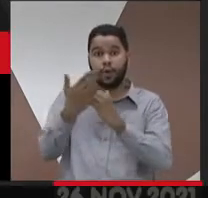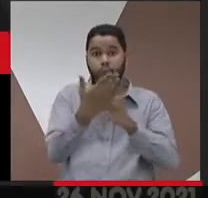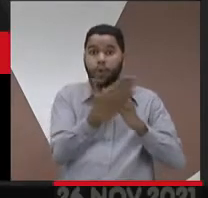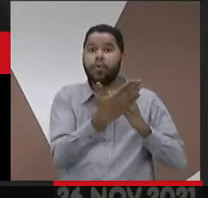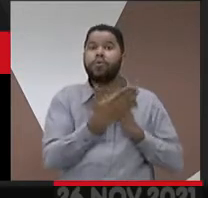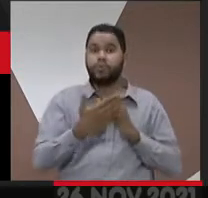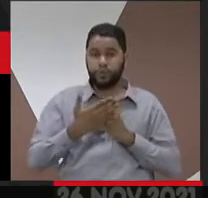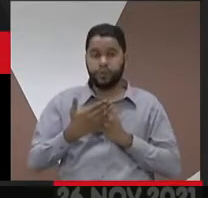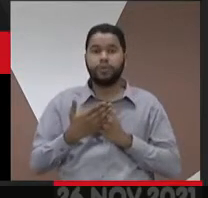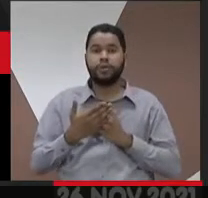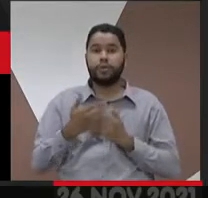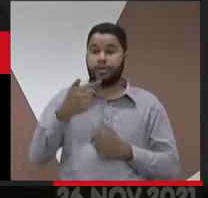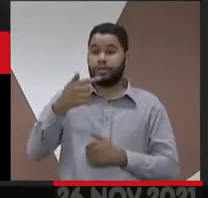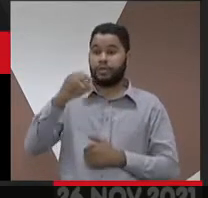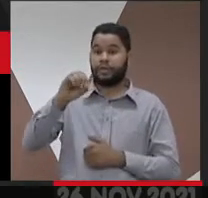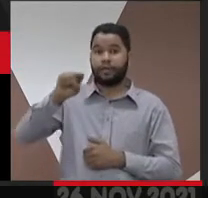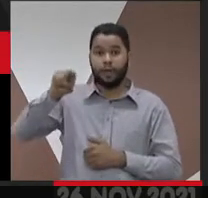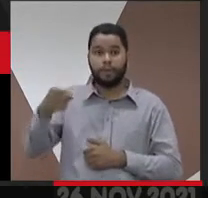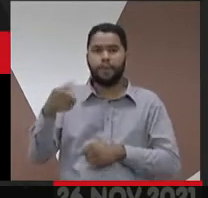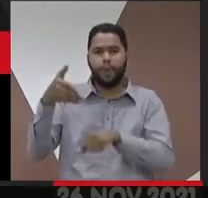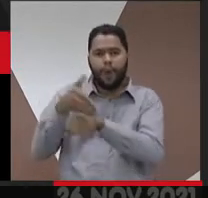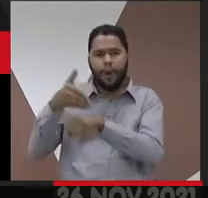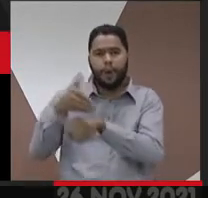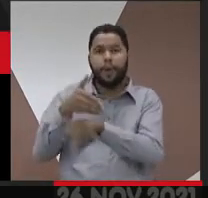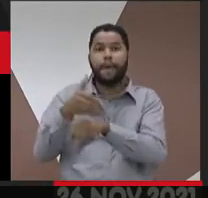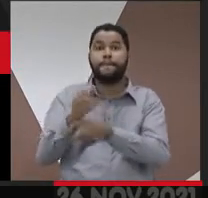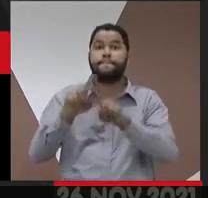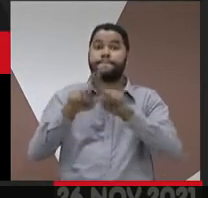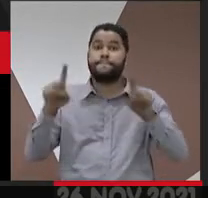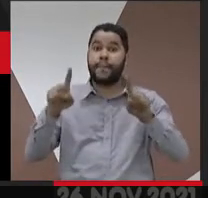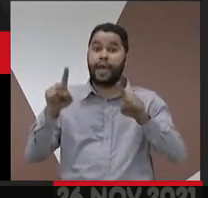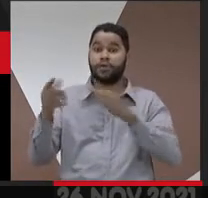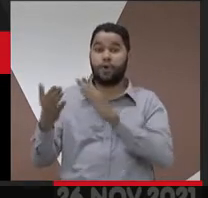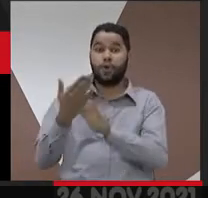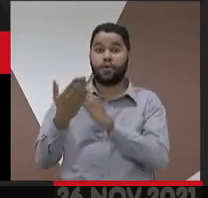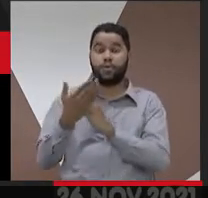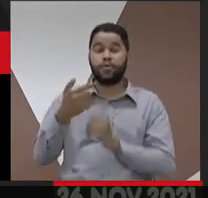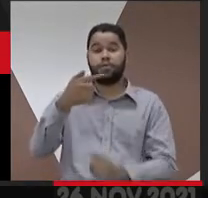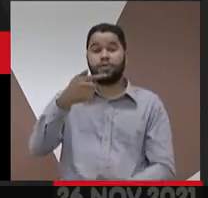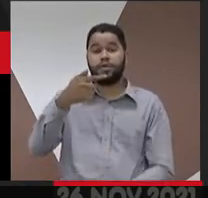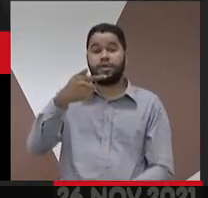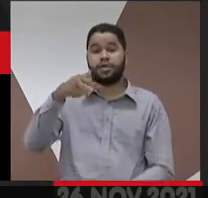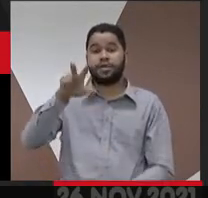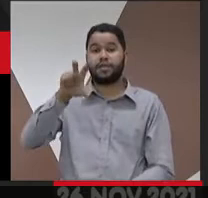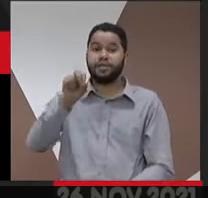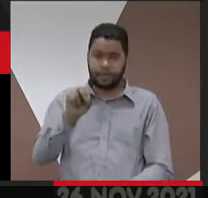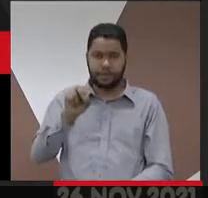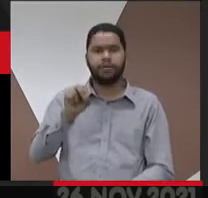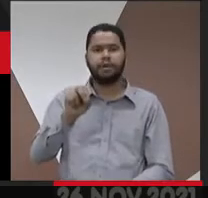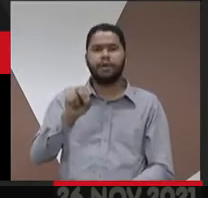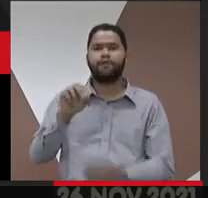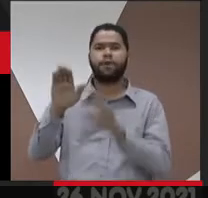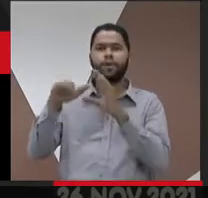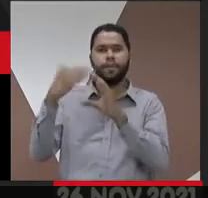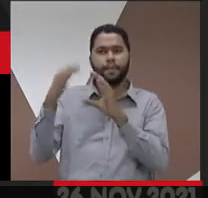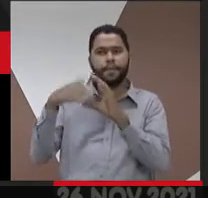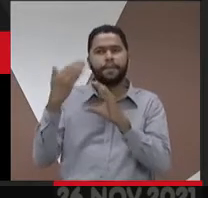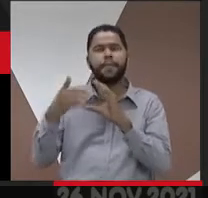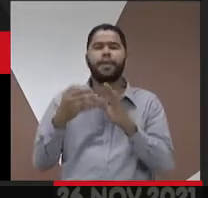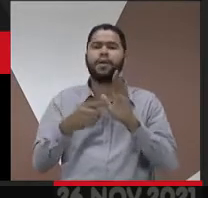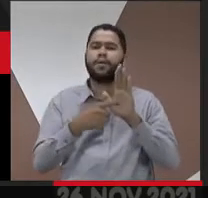então 70 mil acessos, mas contribuições são 750. Elas foram enviadas via e-mail,